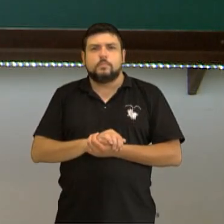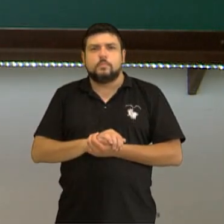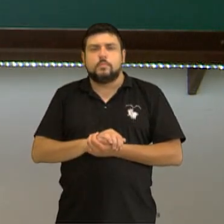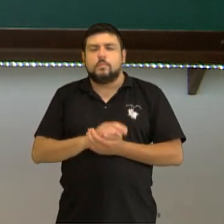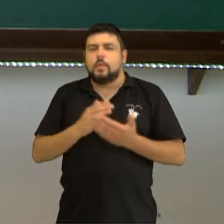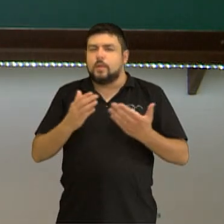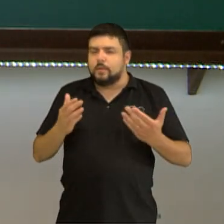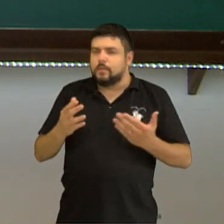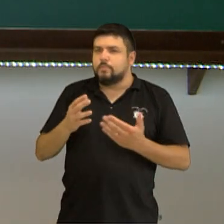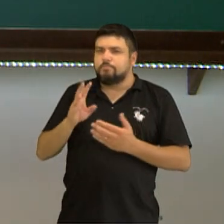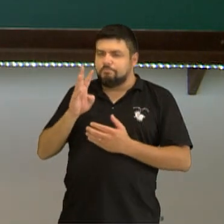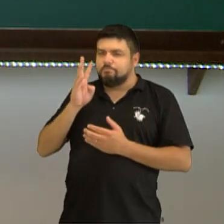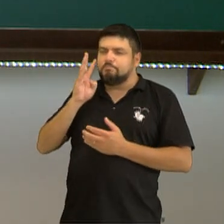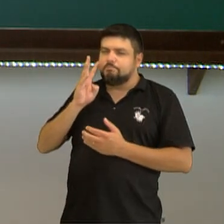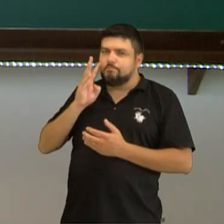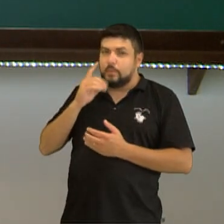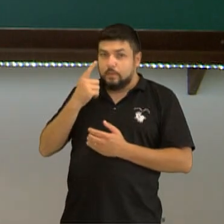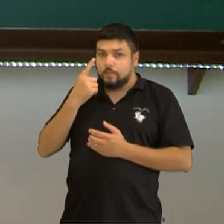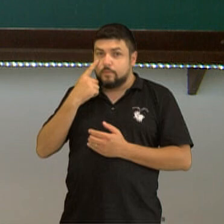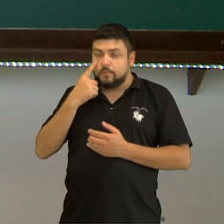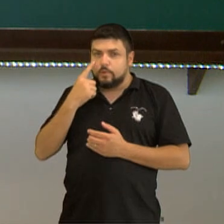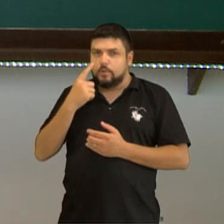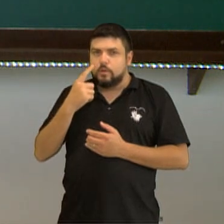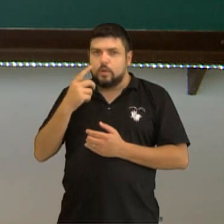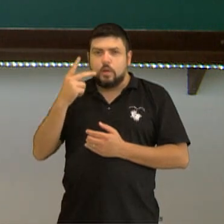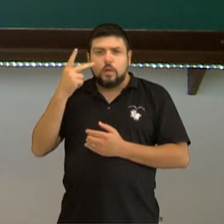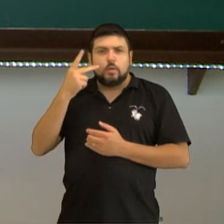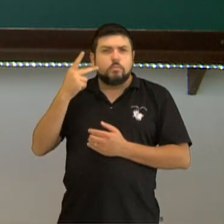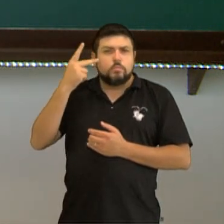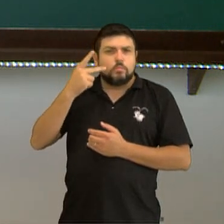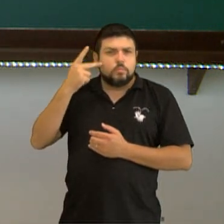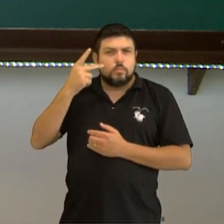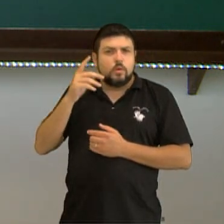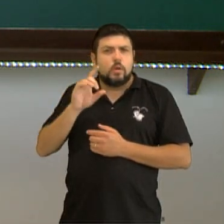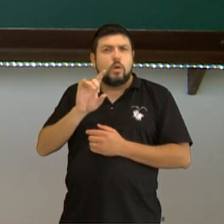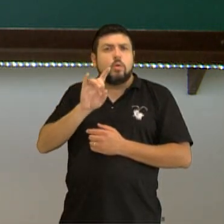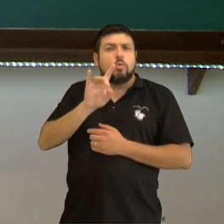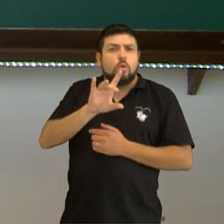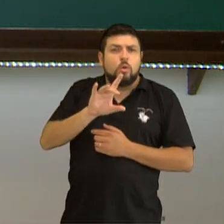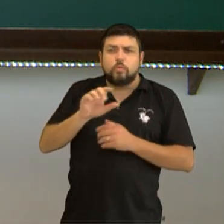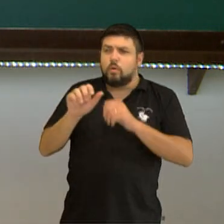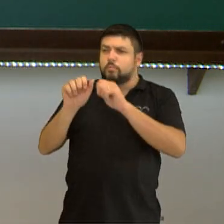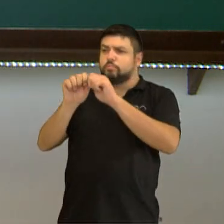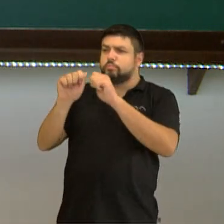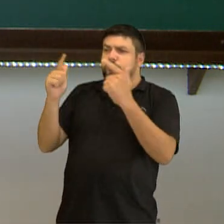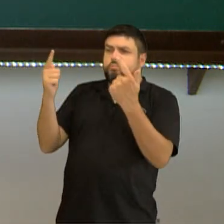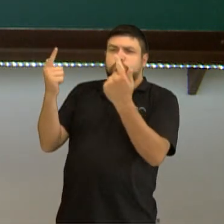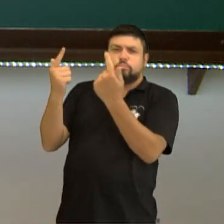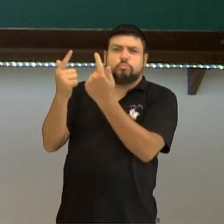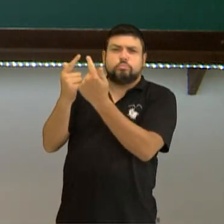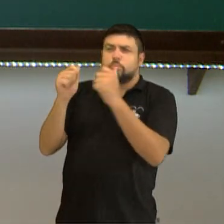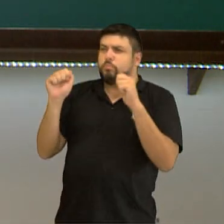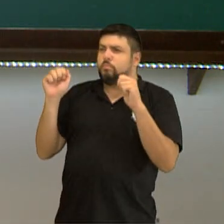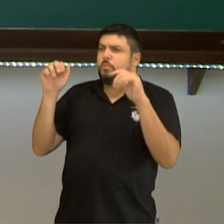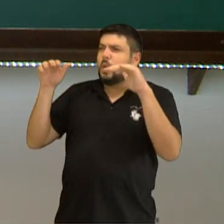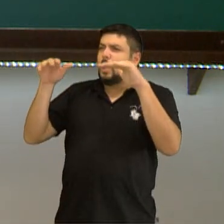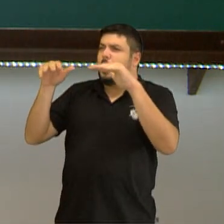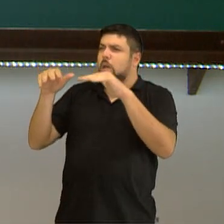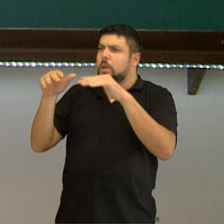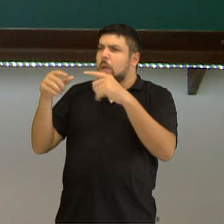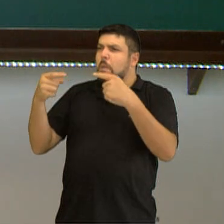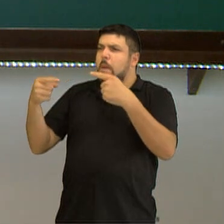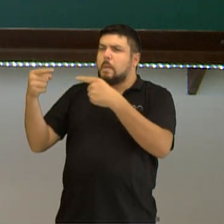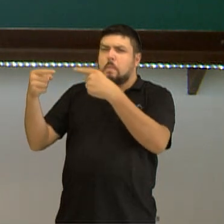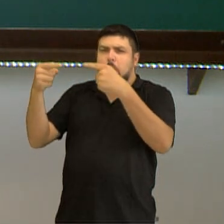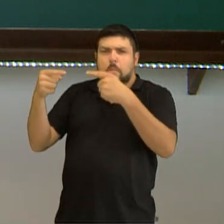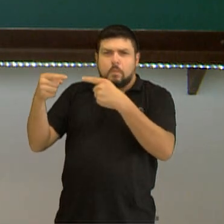isso aí já de cara, a política não é simplesmente uma Assembleia Legislativa, uma Câmara de Vereadores, um palácio